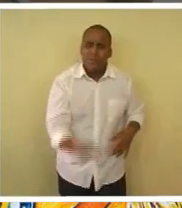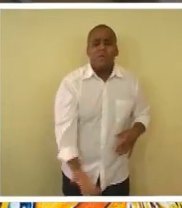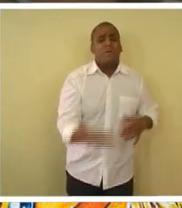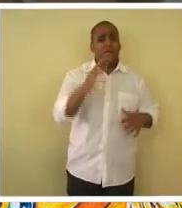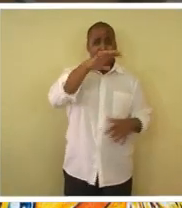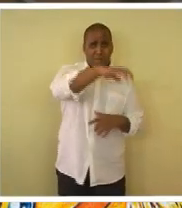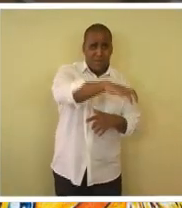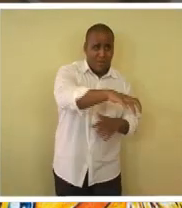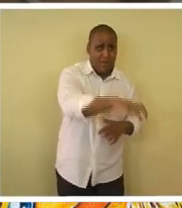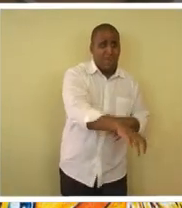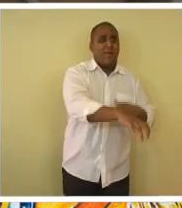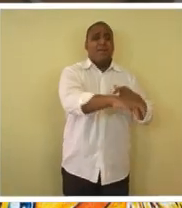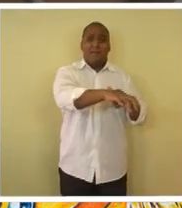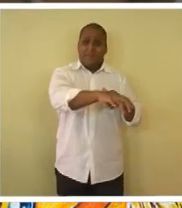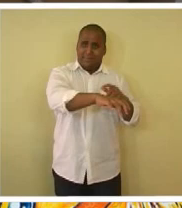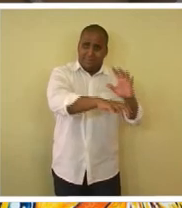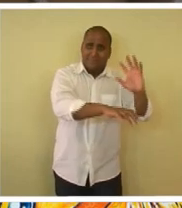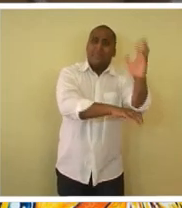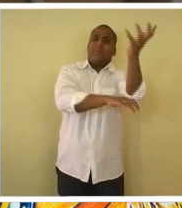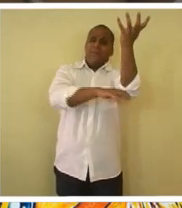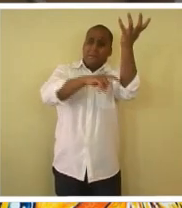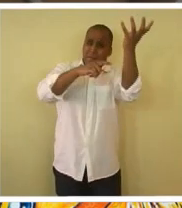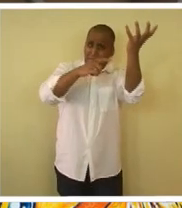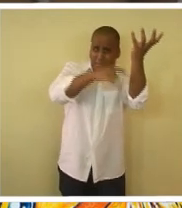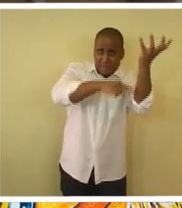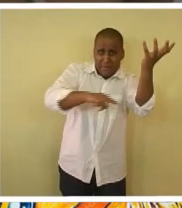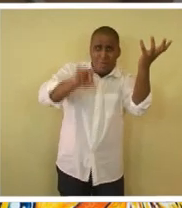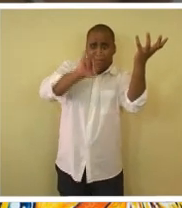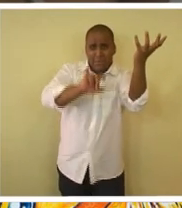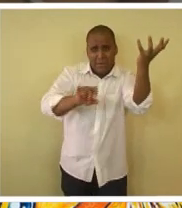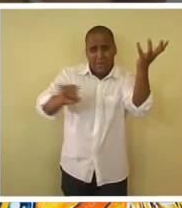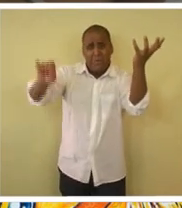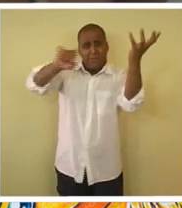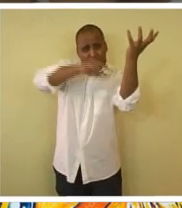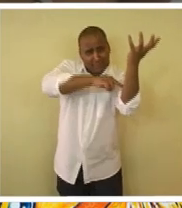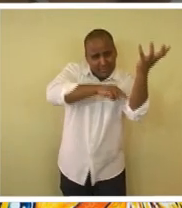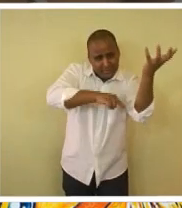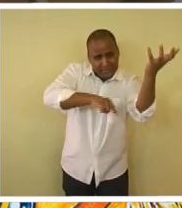raiz Não existo sem meus pais Meu país